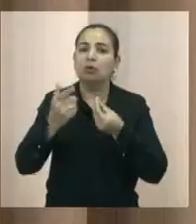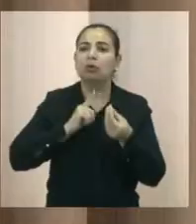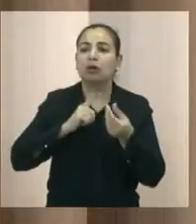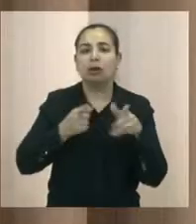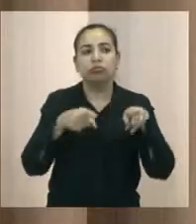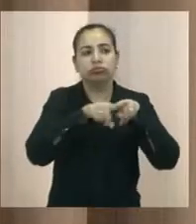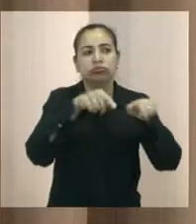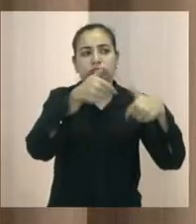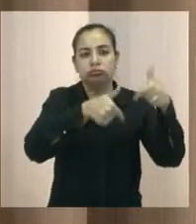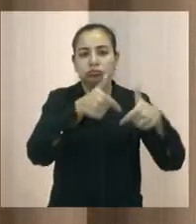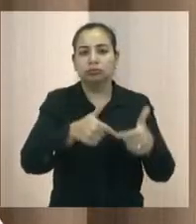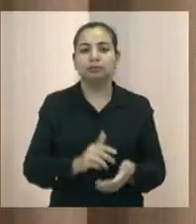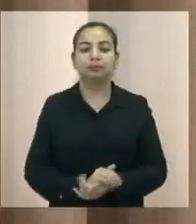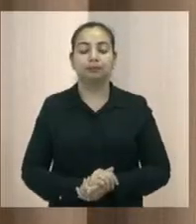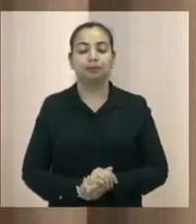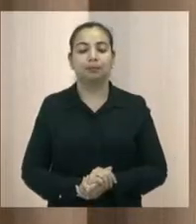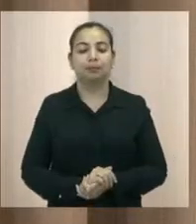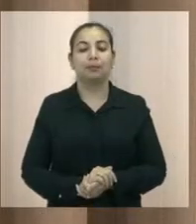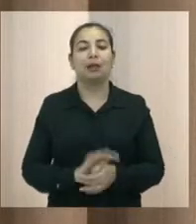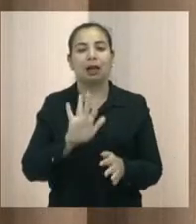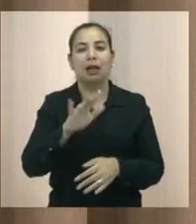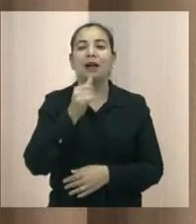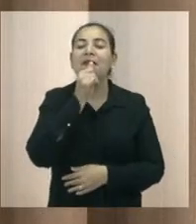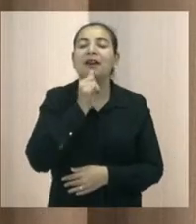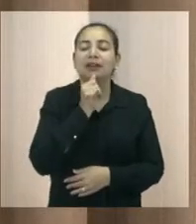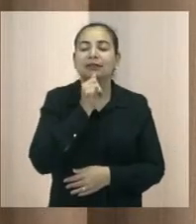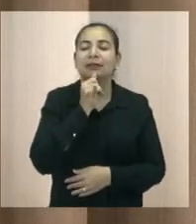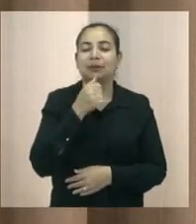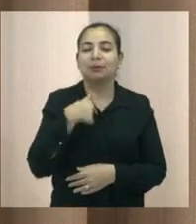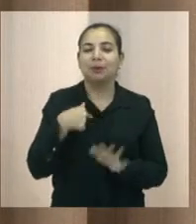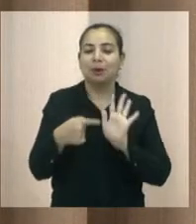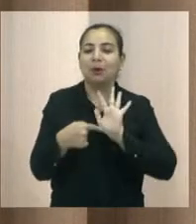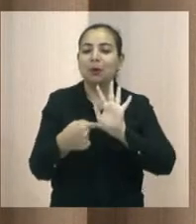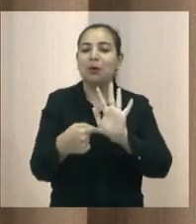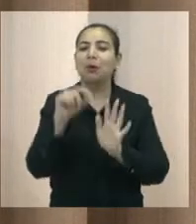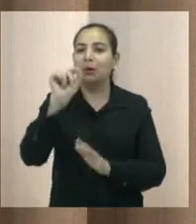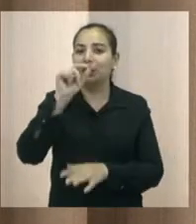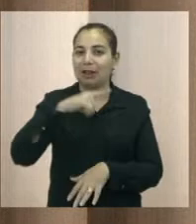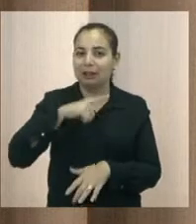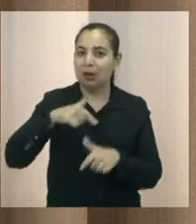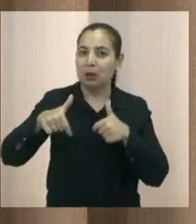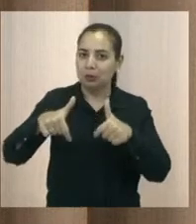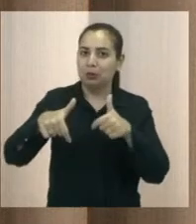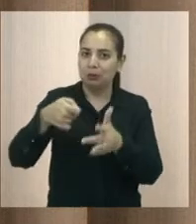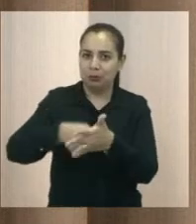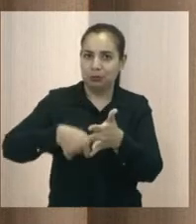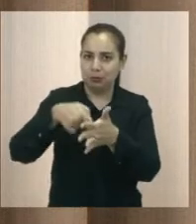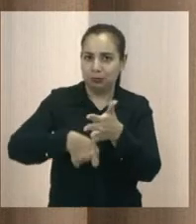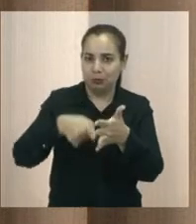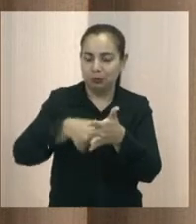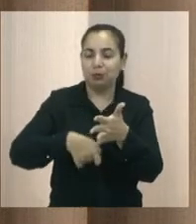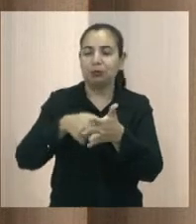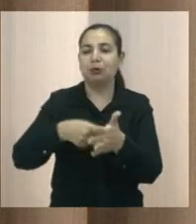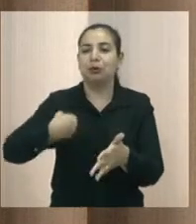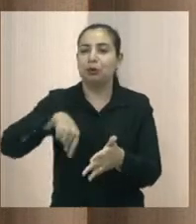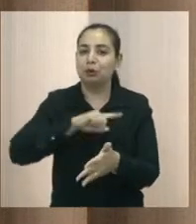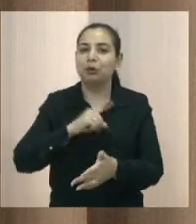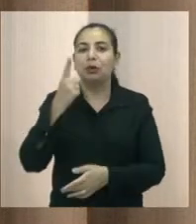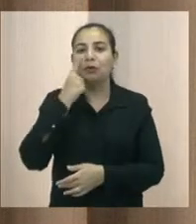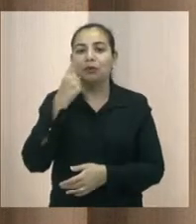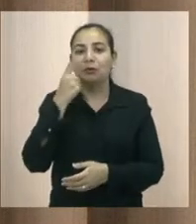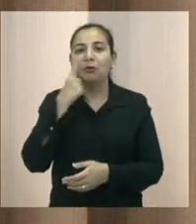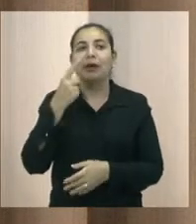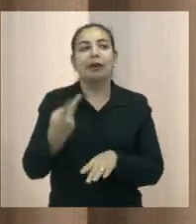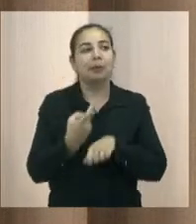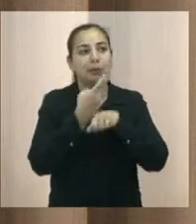feito? Vamos. Eu queria pegar aqui o exemplo de uma das últimas lutas, né, que nós encabeçamos e que nós buscamos a